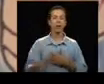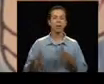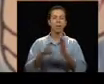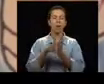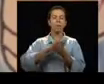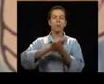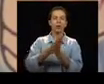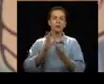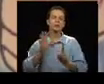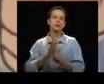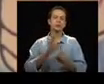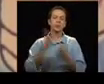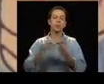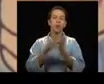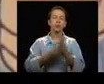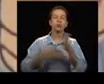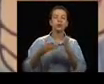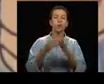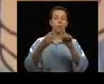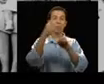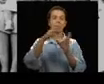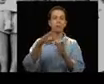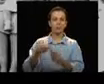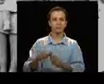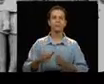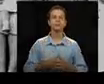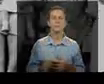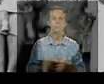ver a opressão na sua totalidade que vem do primeiro mundo.